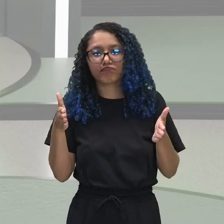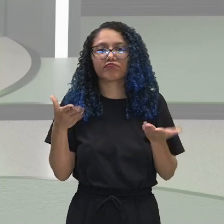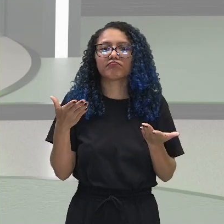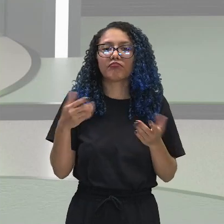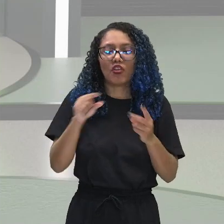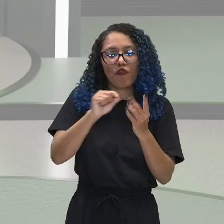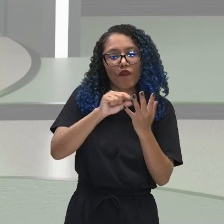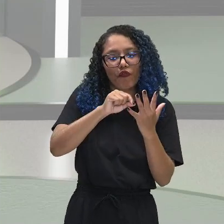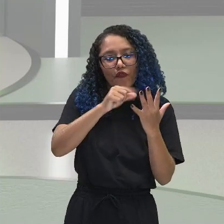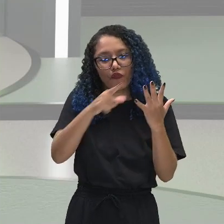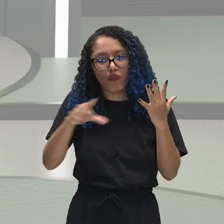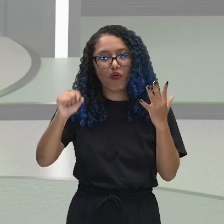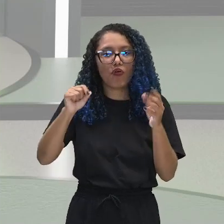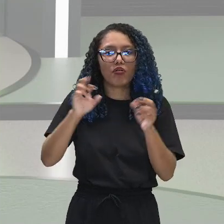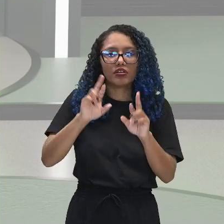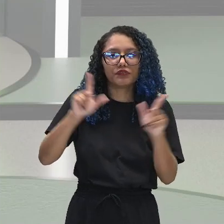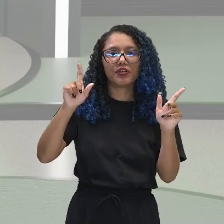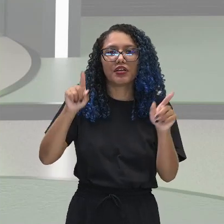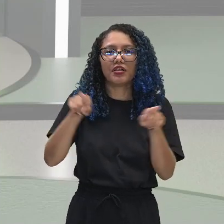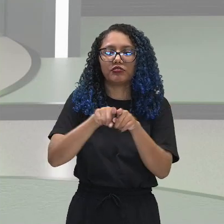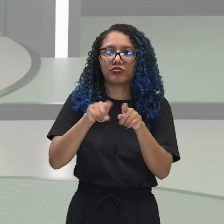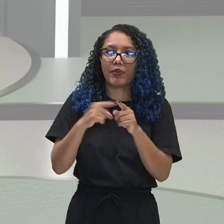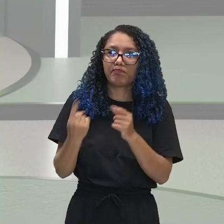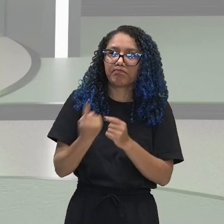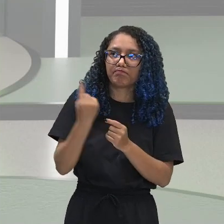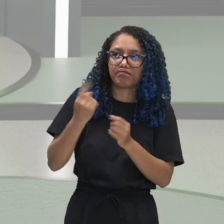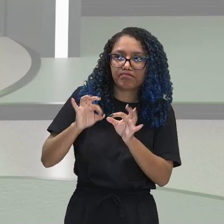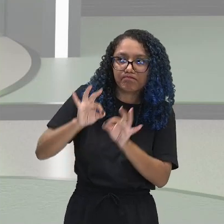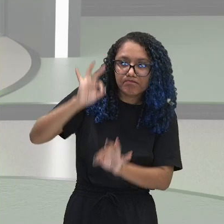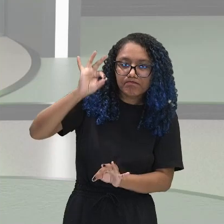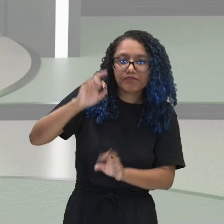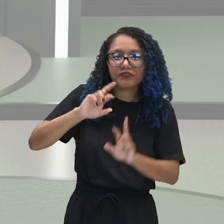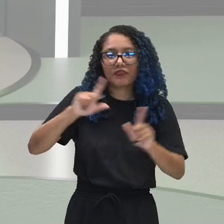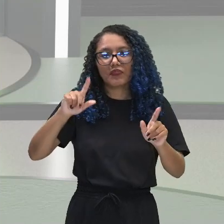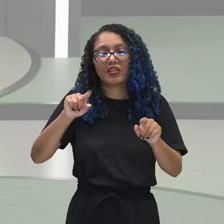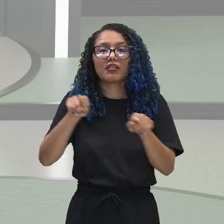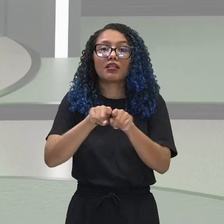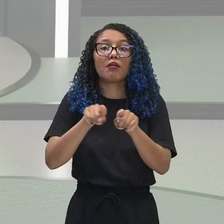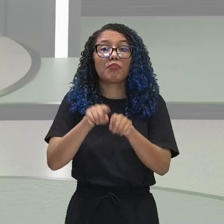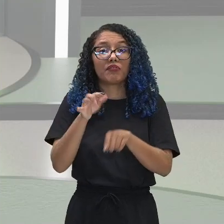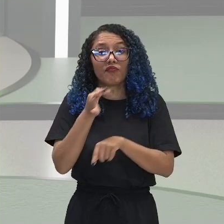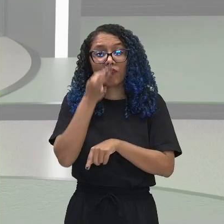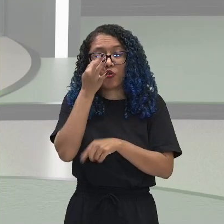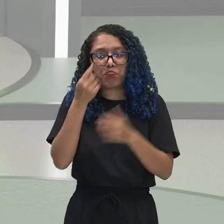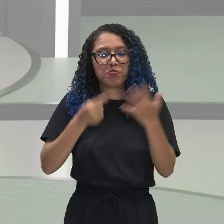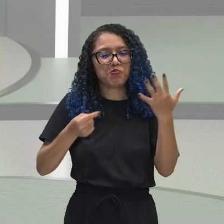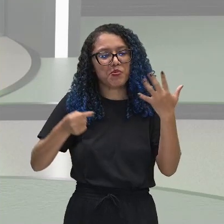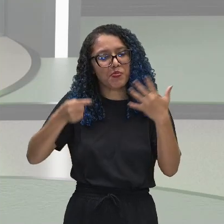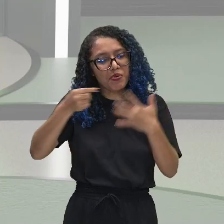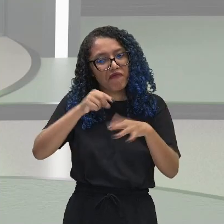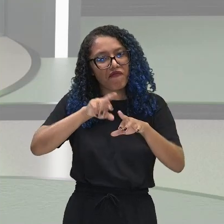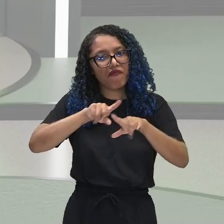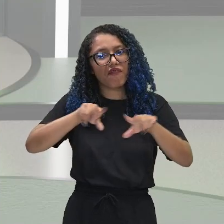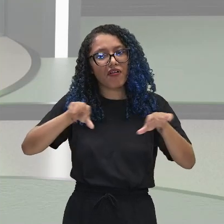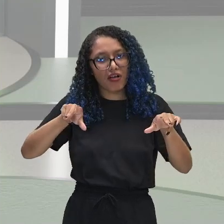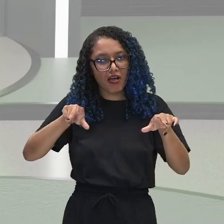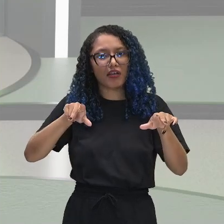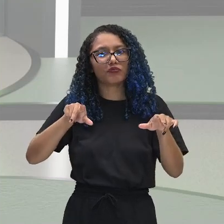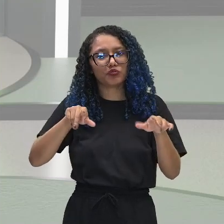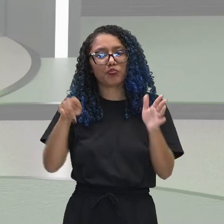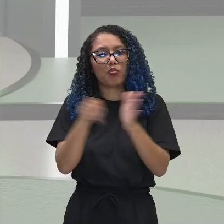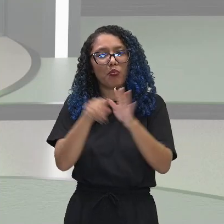folhas diferentes, alturas diferentes, flores. Então, tem vários fatores